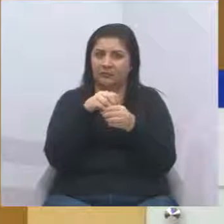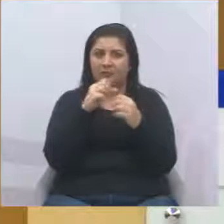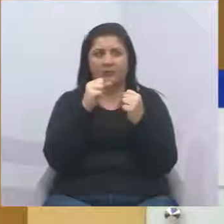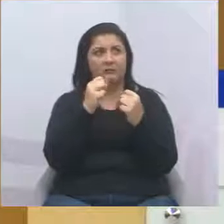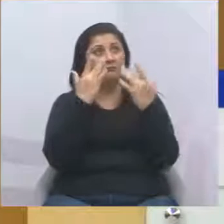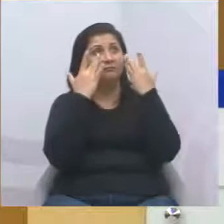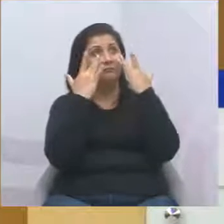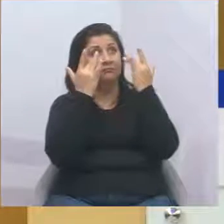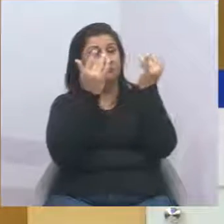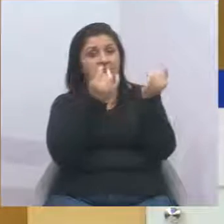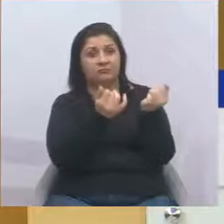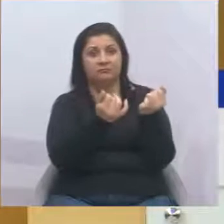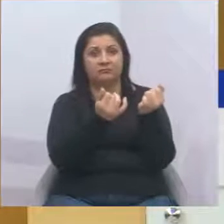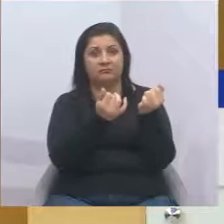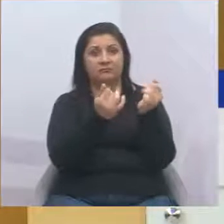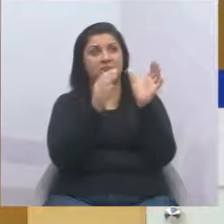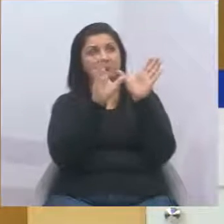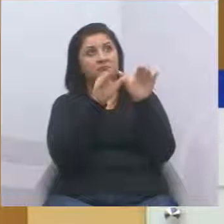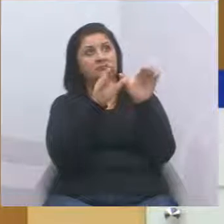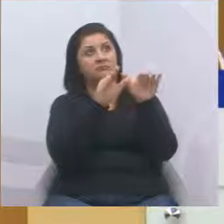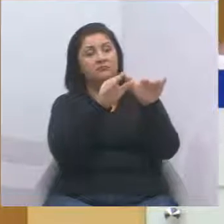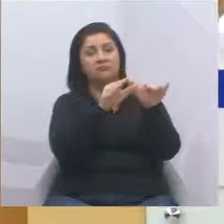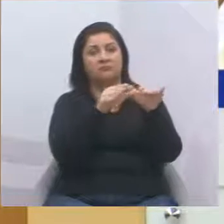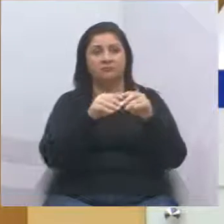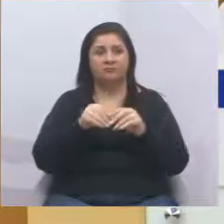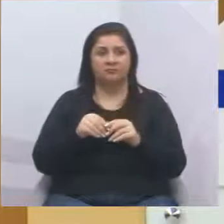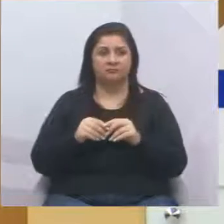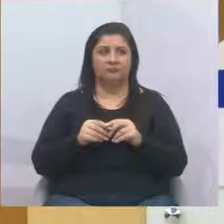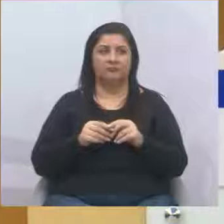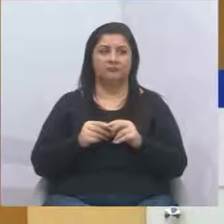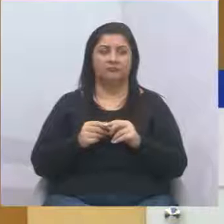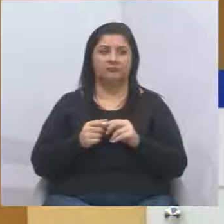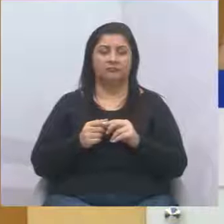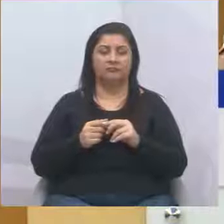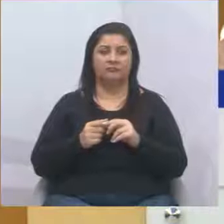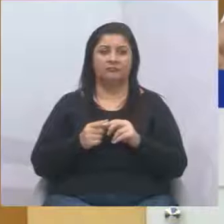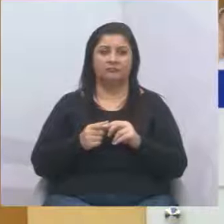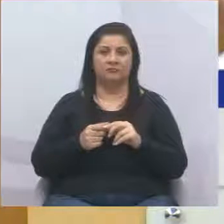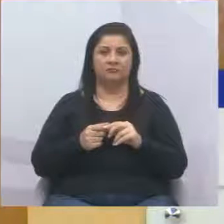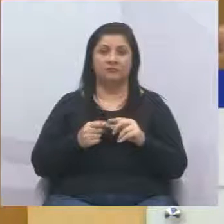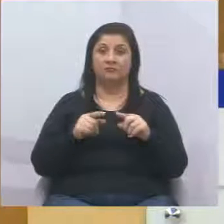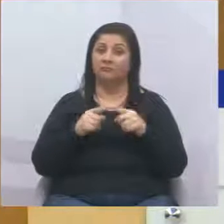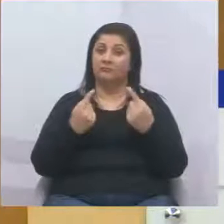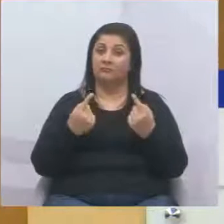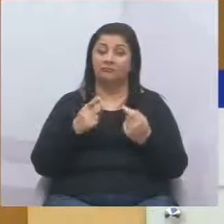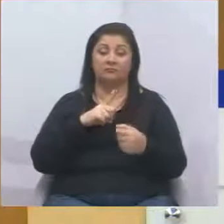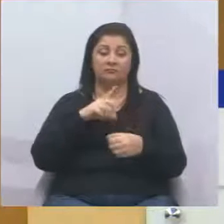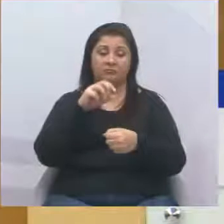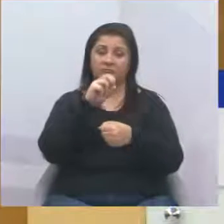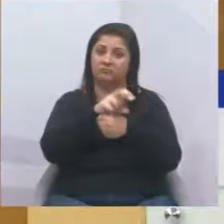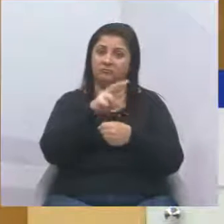para muitas espécies de aves, apesar da toxicidade